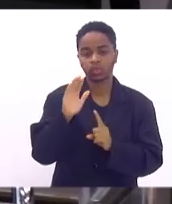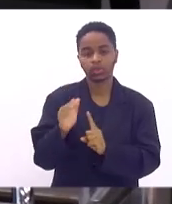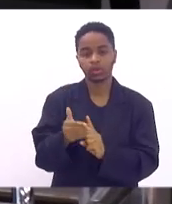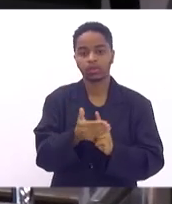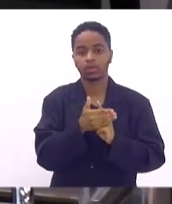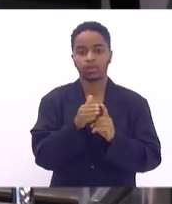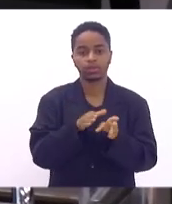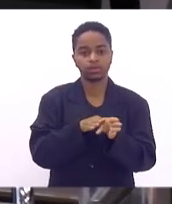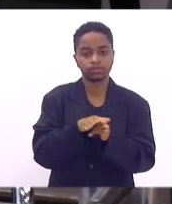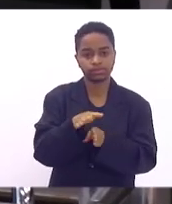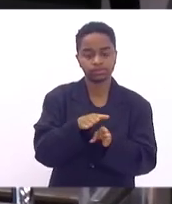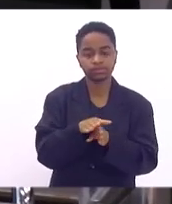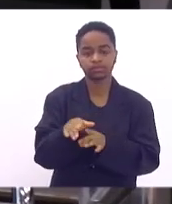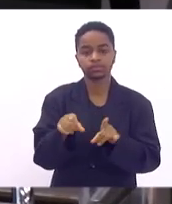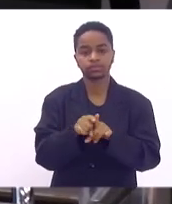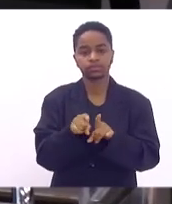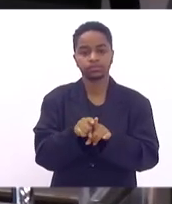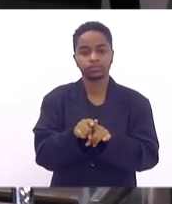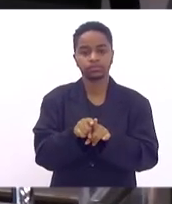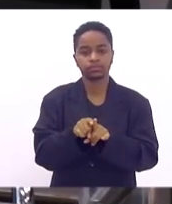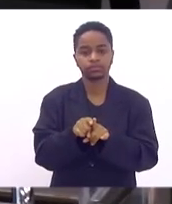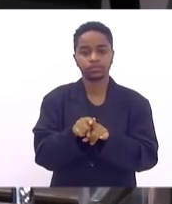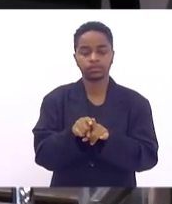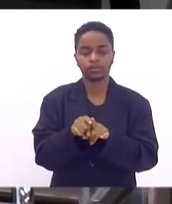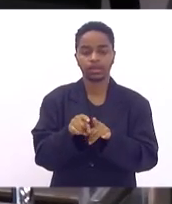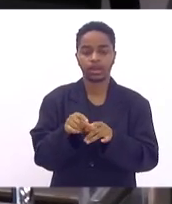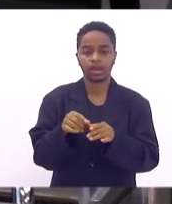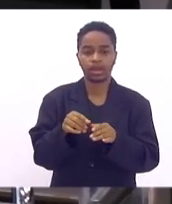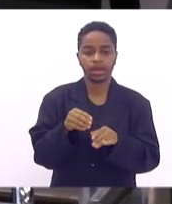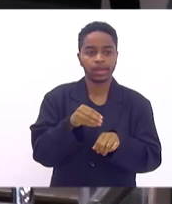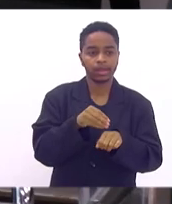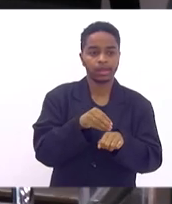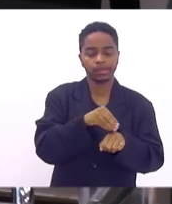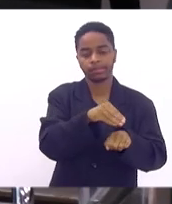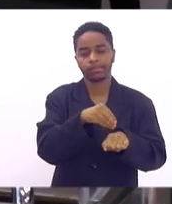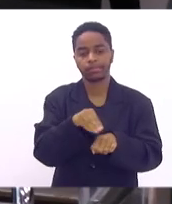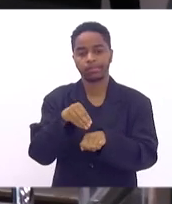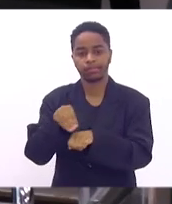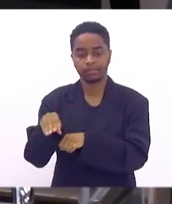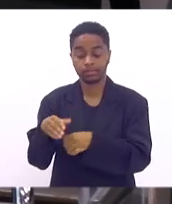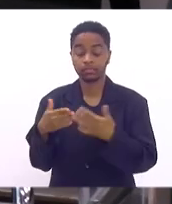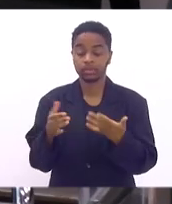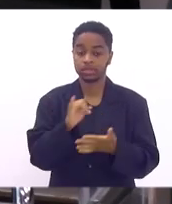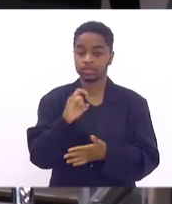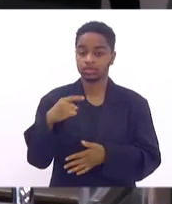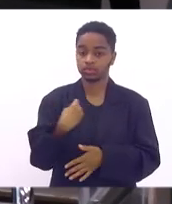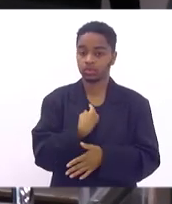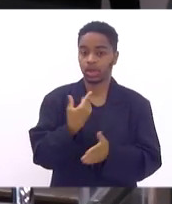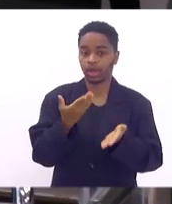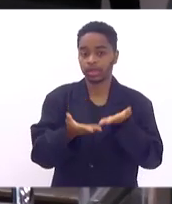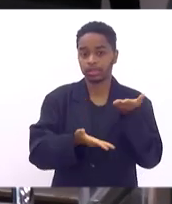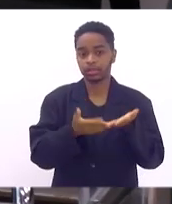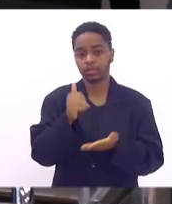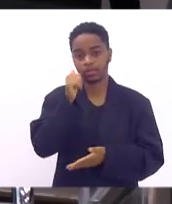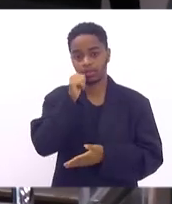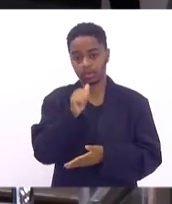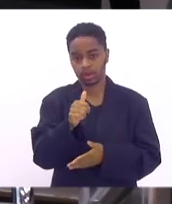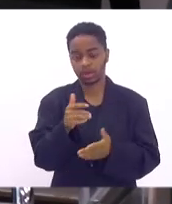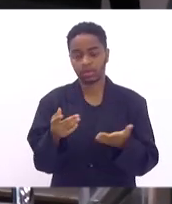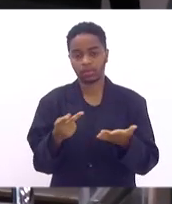acolhimento, orientação e encaminhamento. Então, quando a gente atende, né, essas mulheres vítimas de